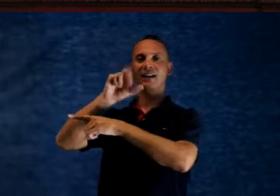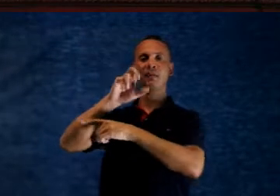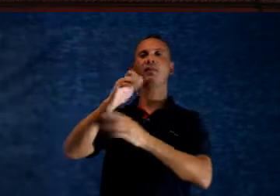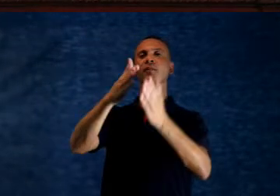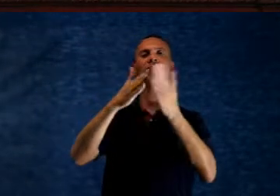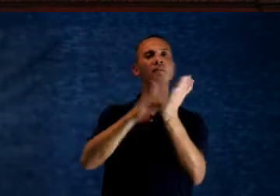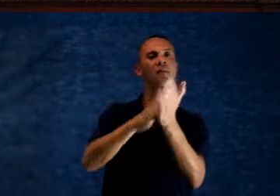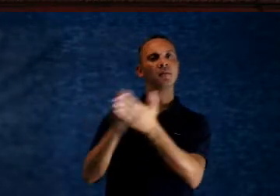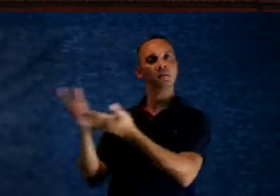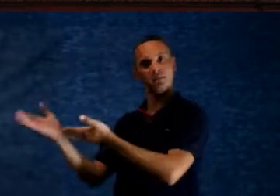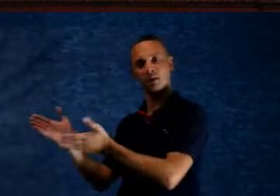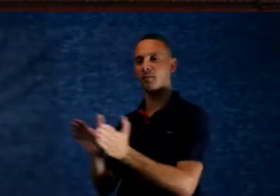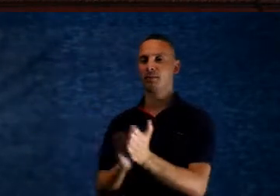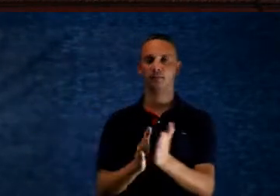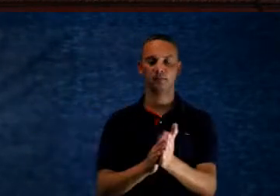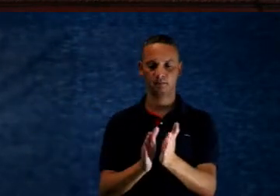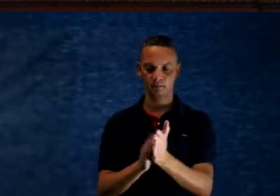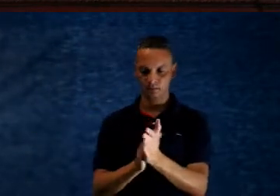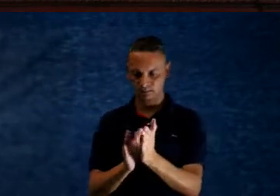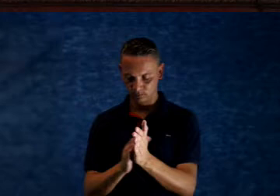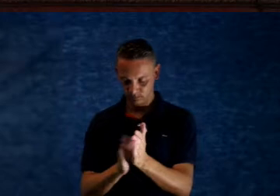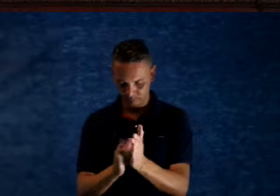para Carmen Schneider Guimarães.